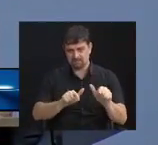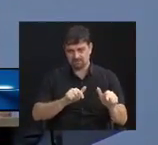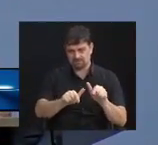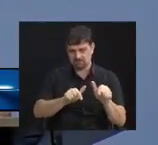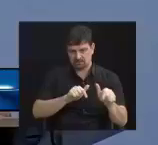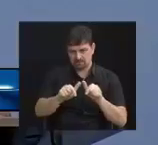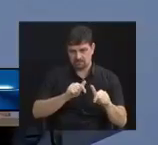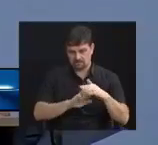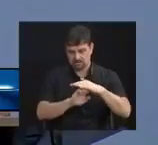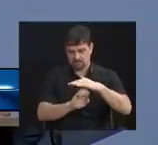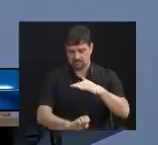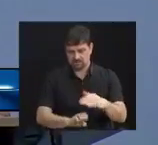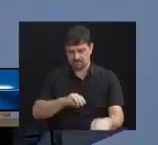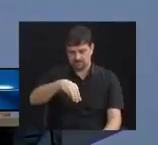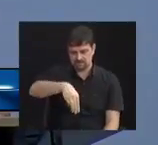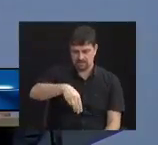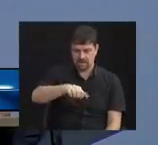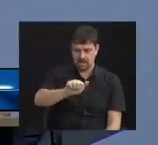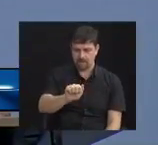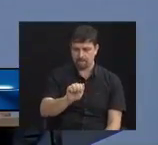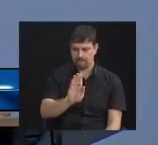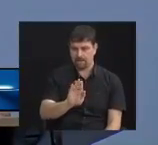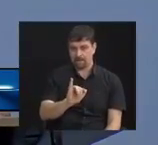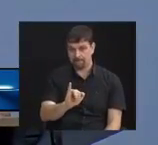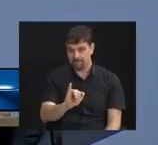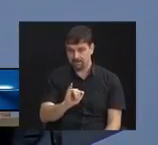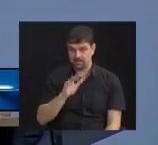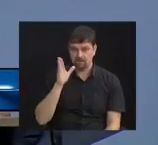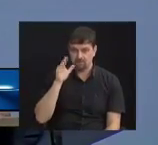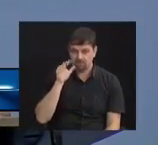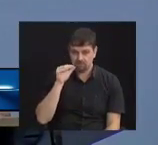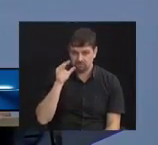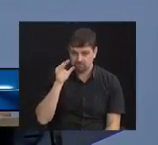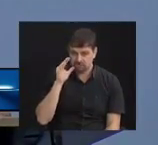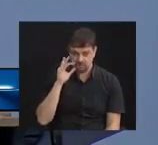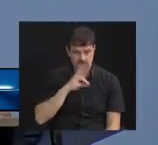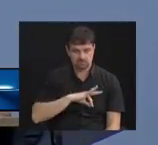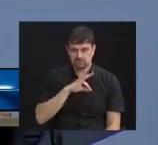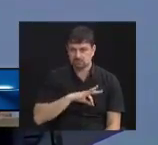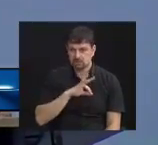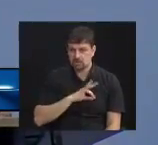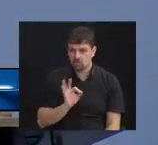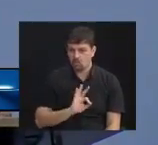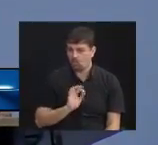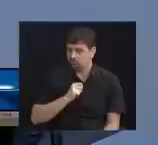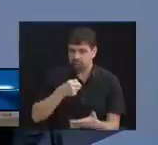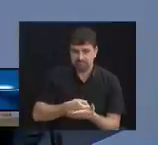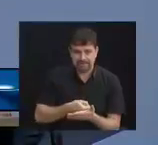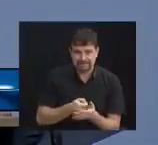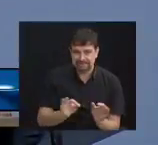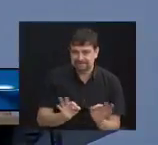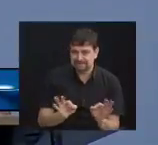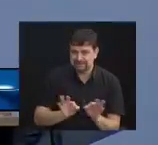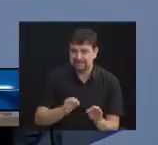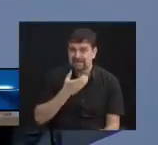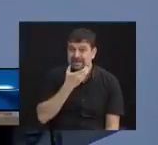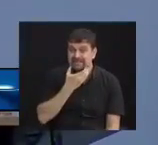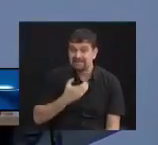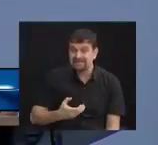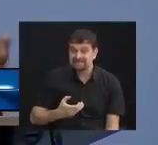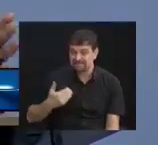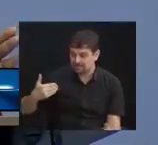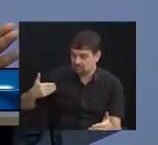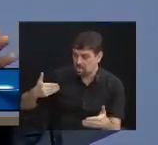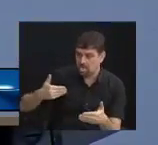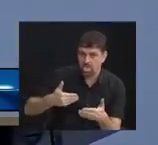MAB. São trabalhadores e trabalhadoras que estão sem receber os seus salários desde dezembro